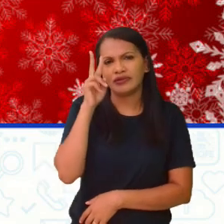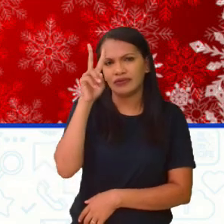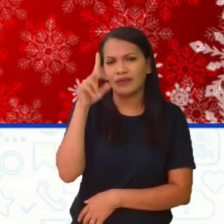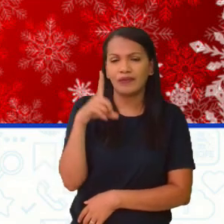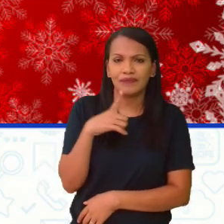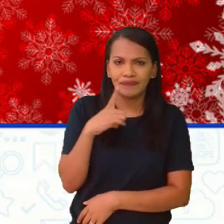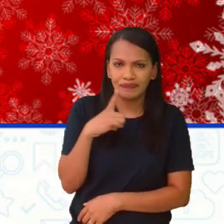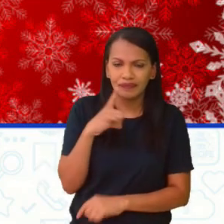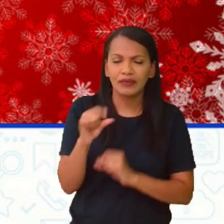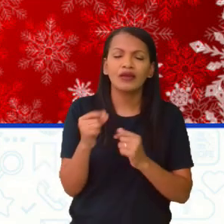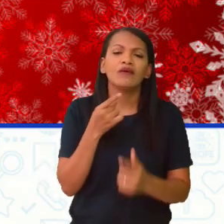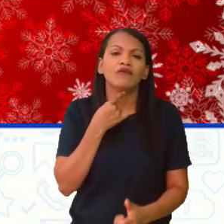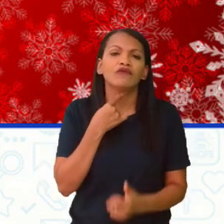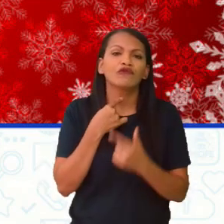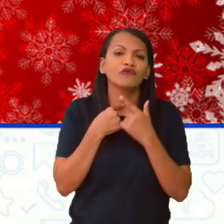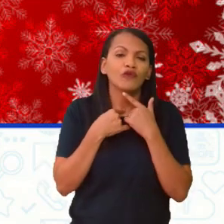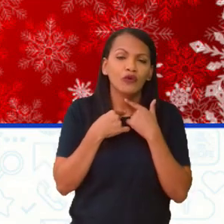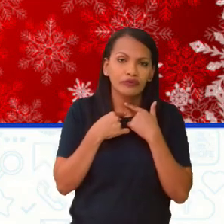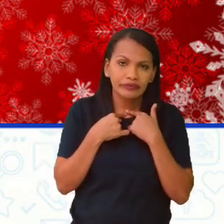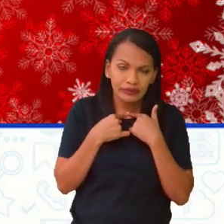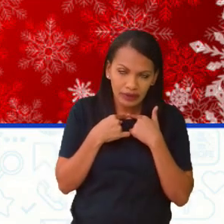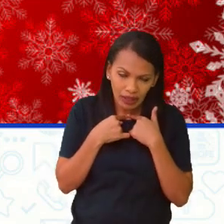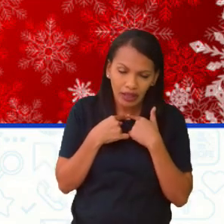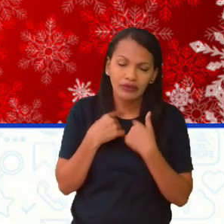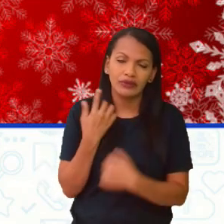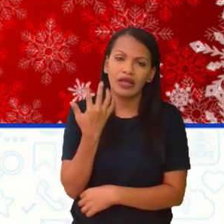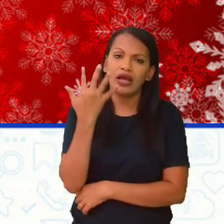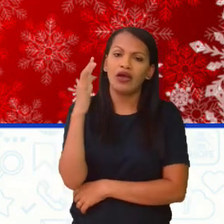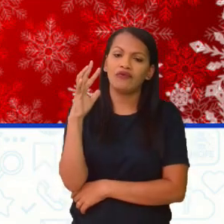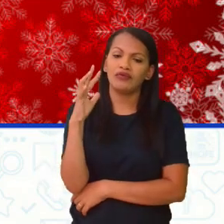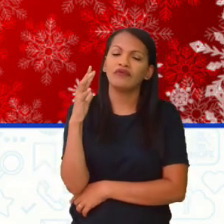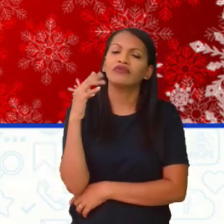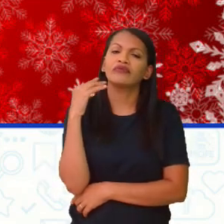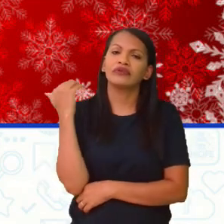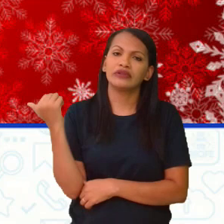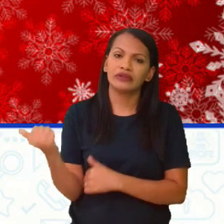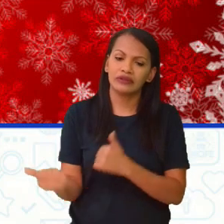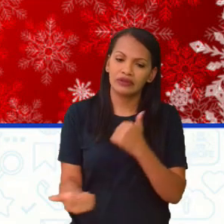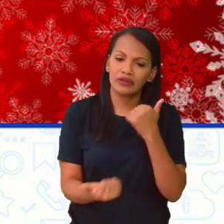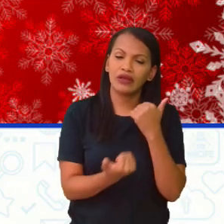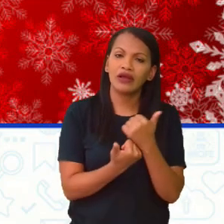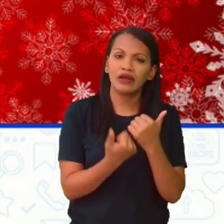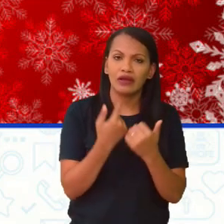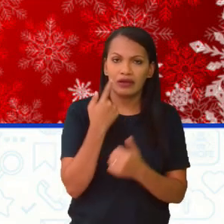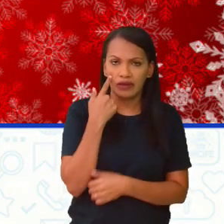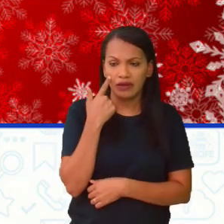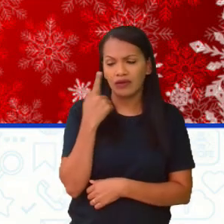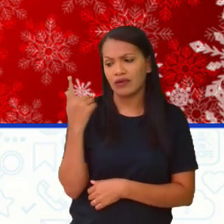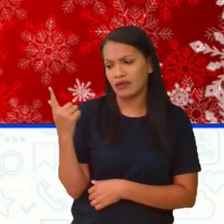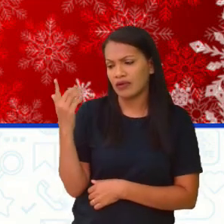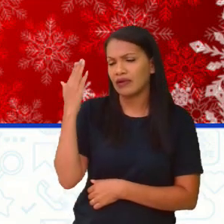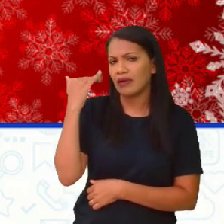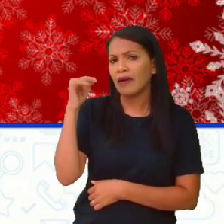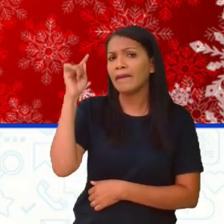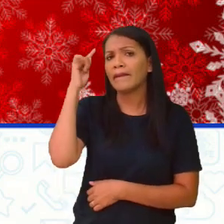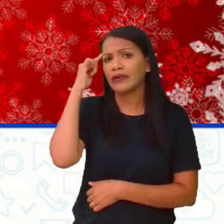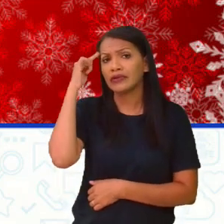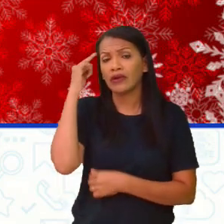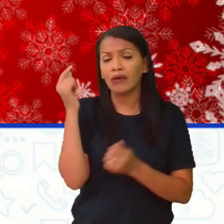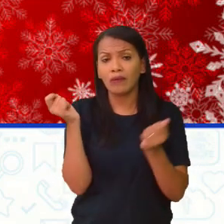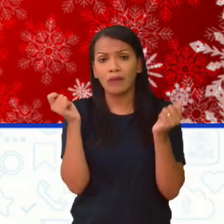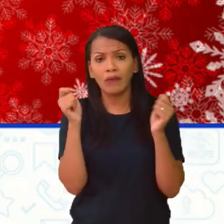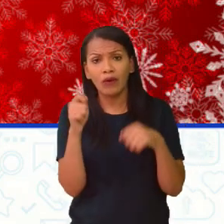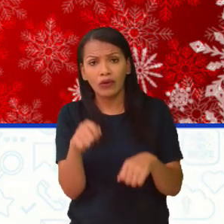tem o desejo da árvore filha sendo substituído pelo desejo da árvore mãe, né? Que sempre pensou que ela poderia